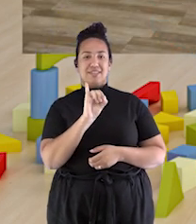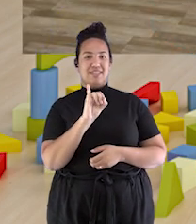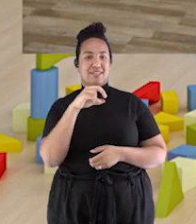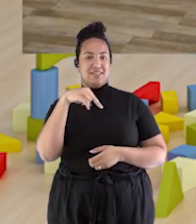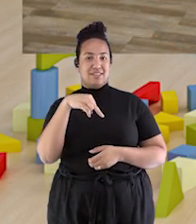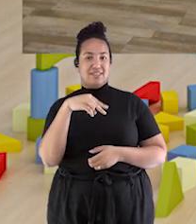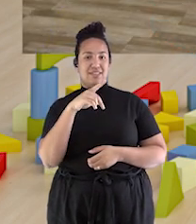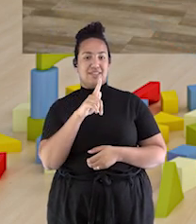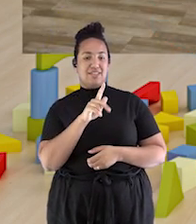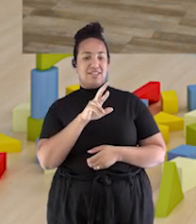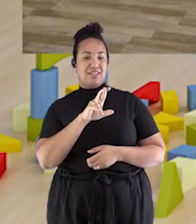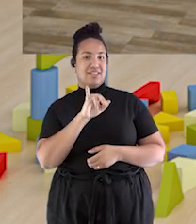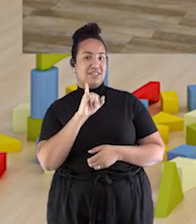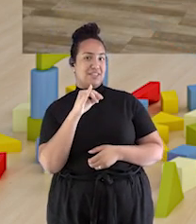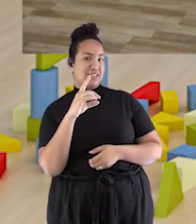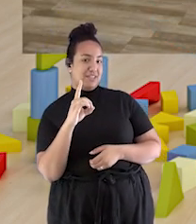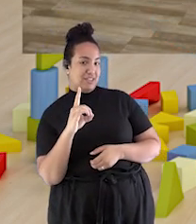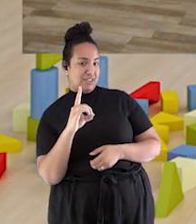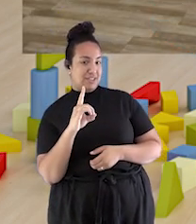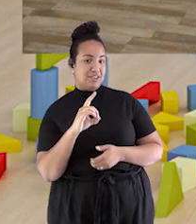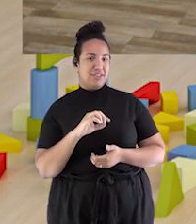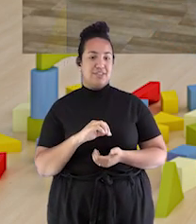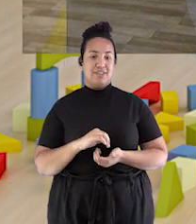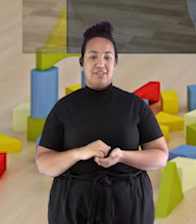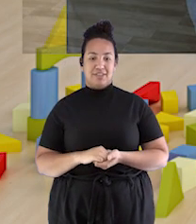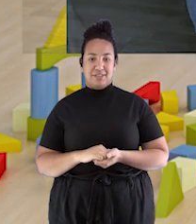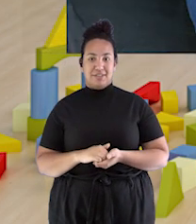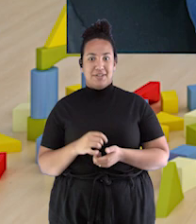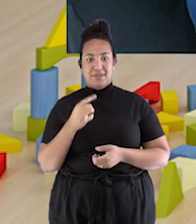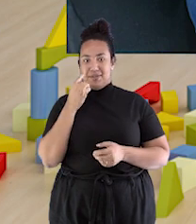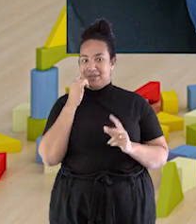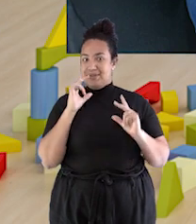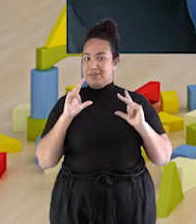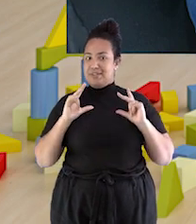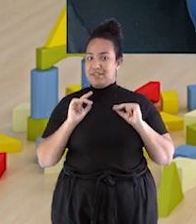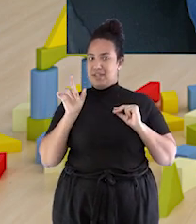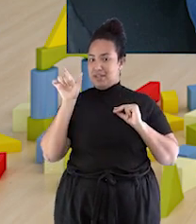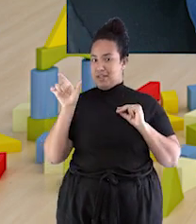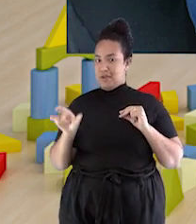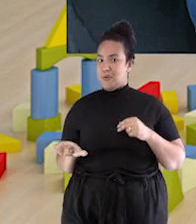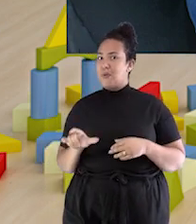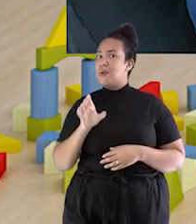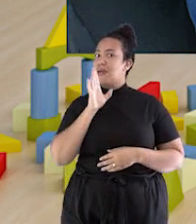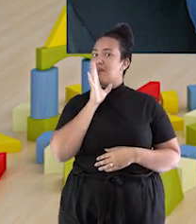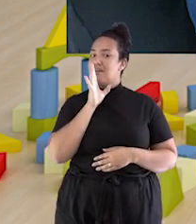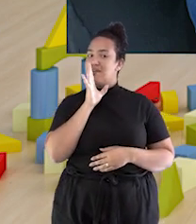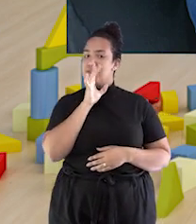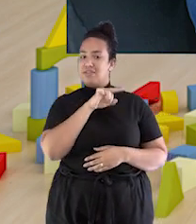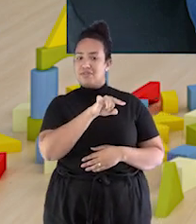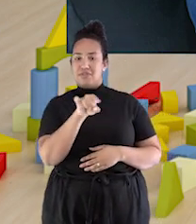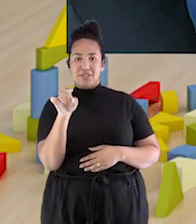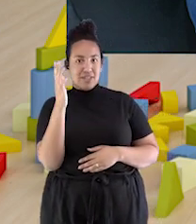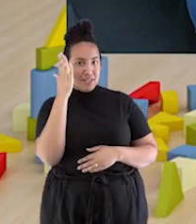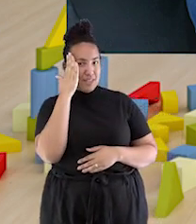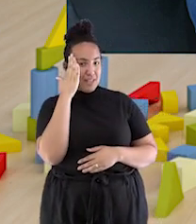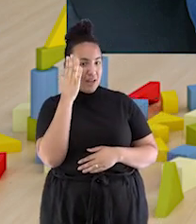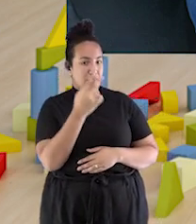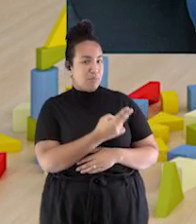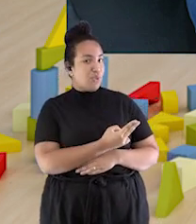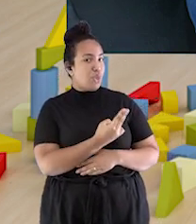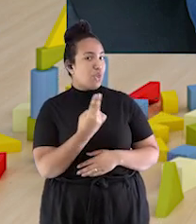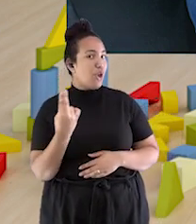Singrid! Ops! Essa eu conheço, hein? Olha, olha, hein? Vocês sabem o meu